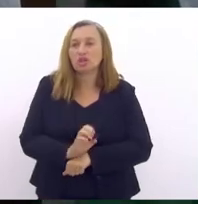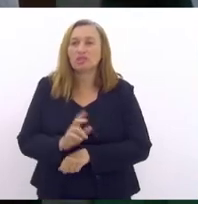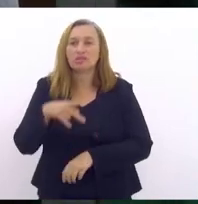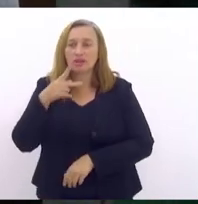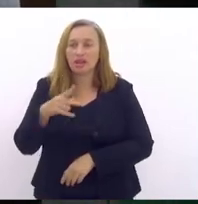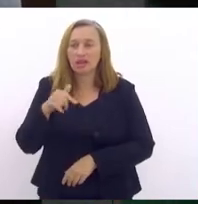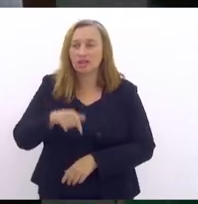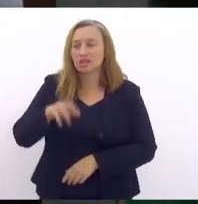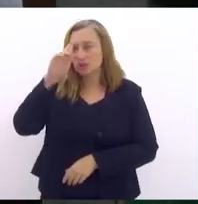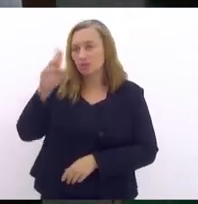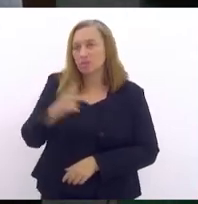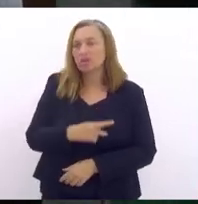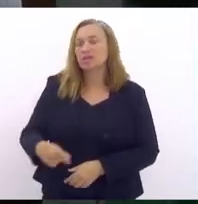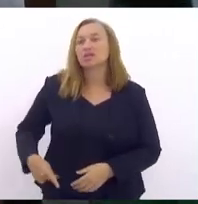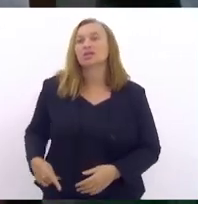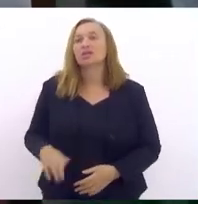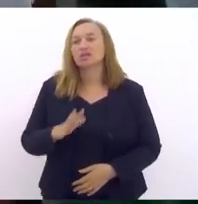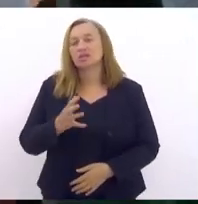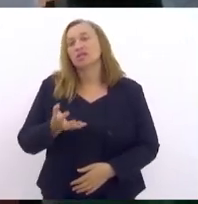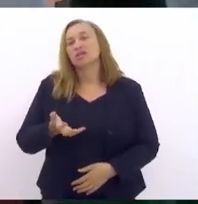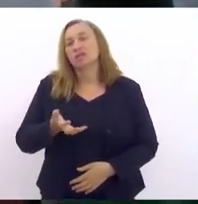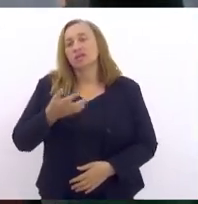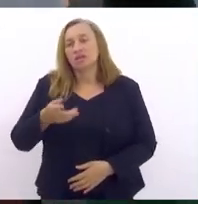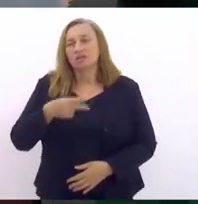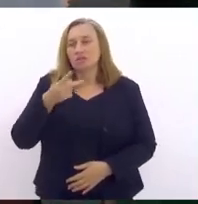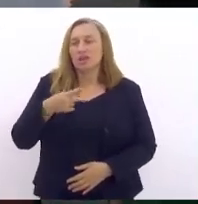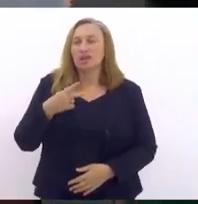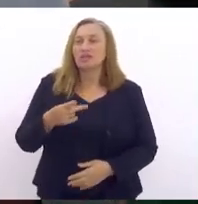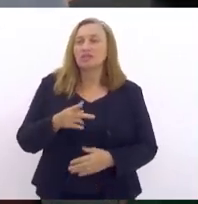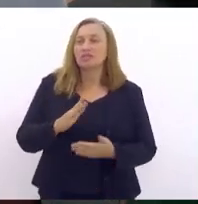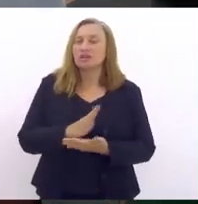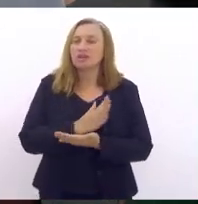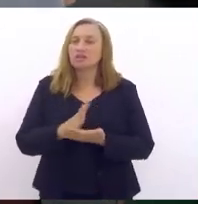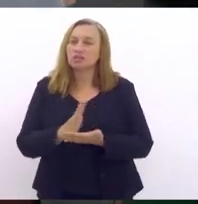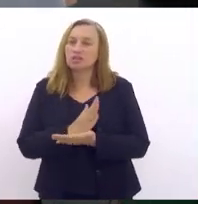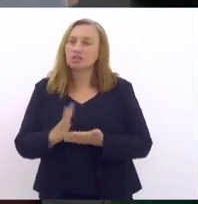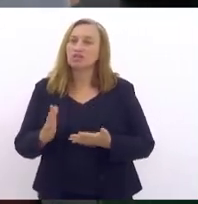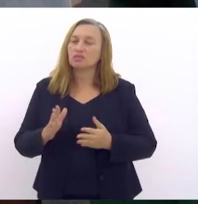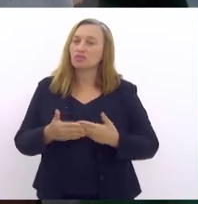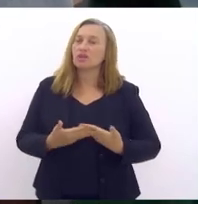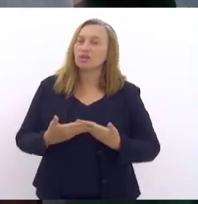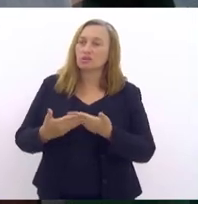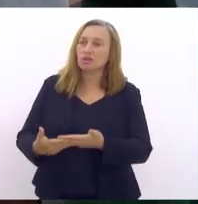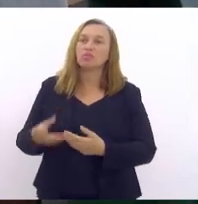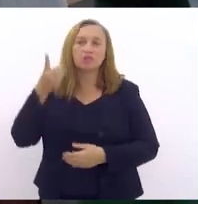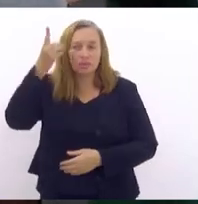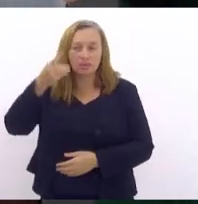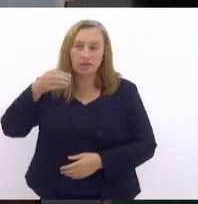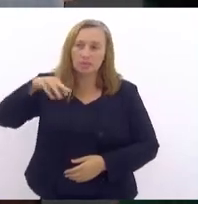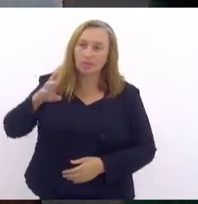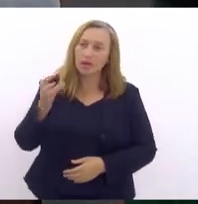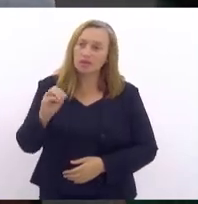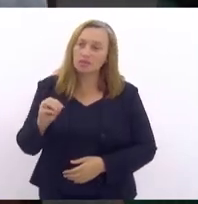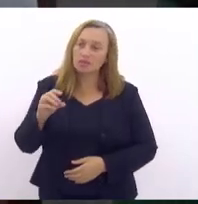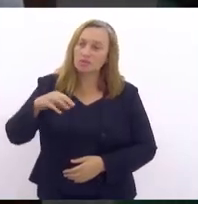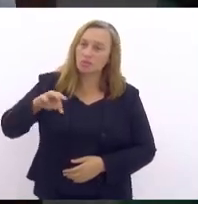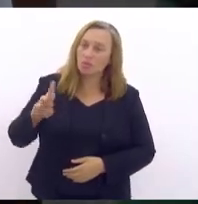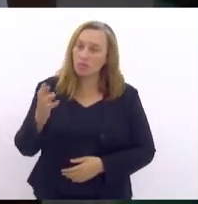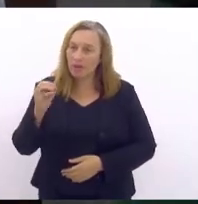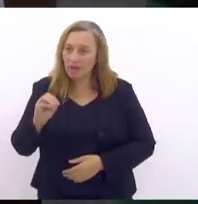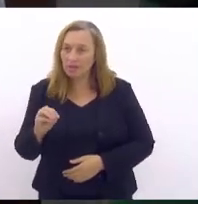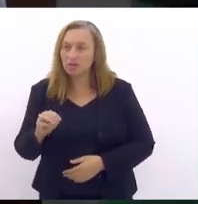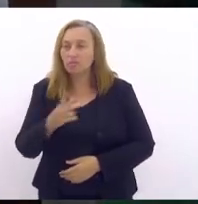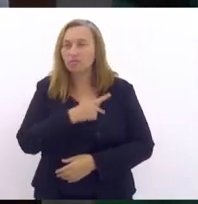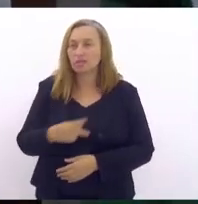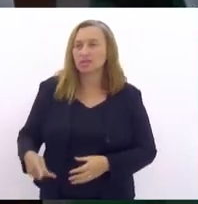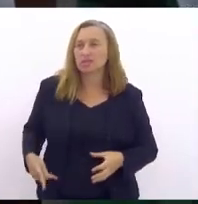senhor presidente, que eu já tentei até levar várias vezes, e vou encaminhar para o deputado Márcio Glauberto, que é o presidente da comissão, quando